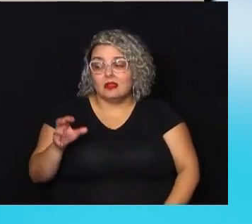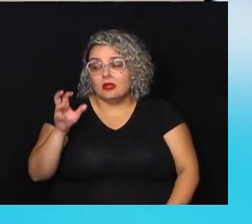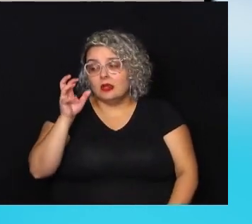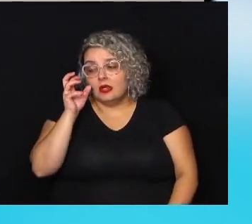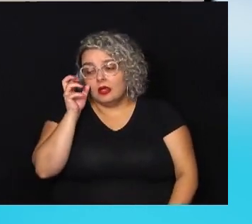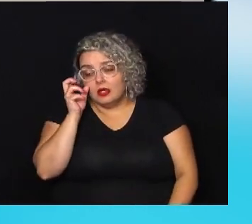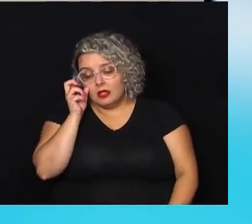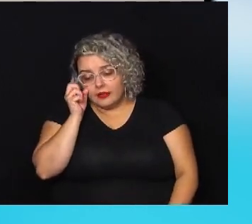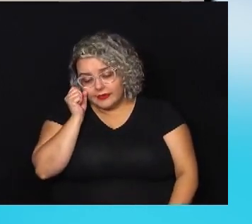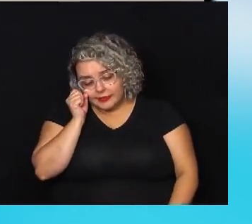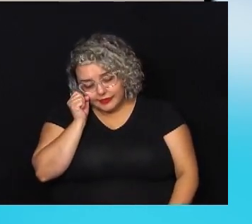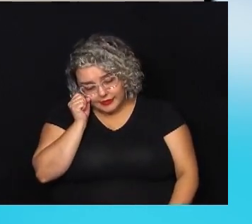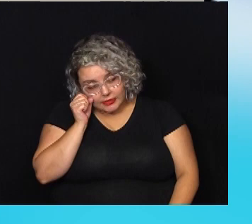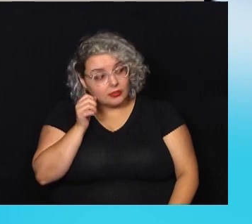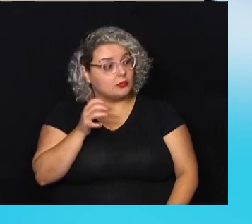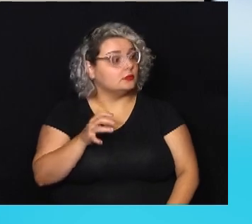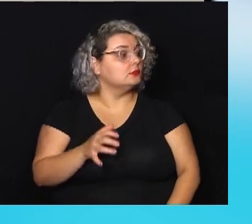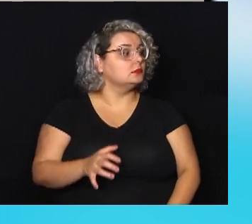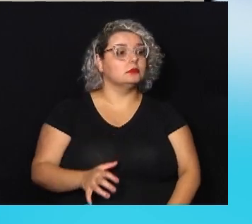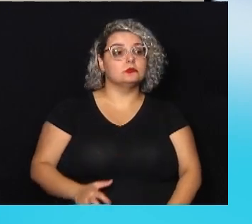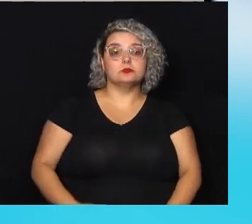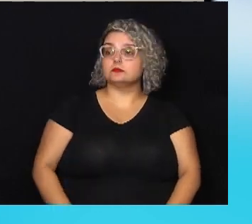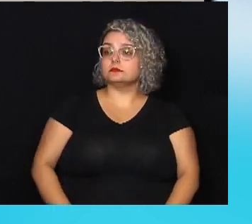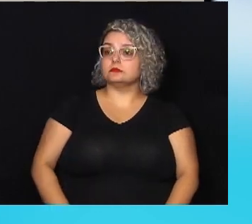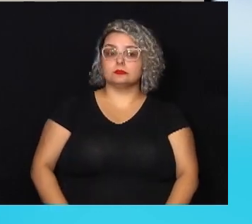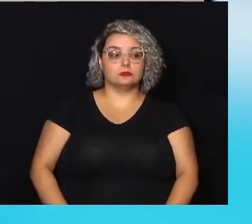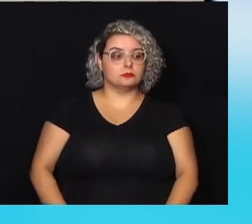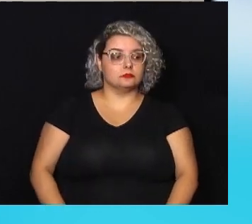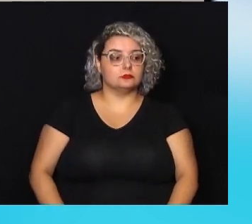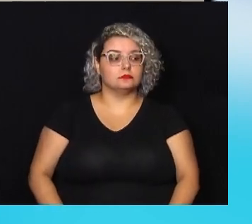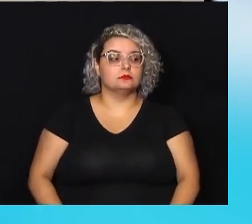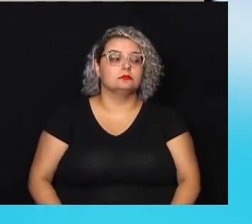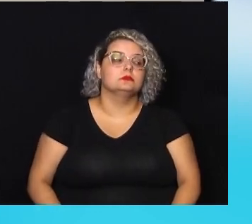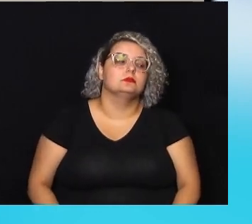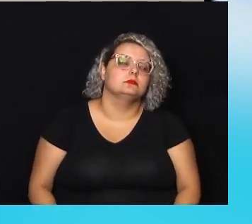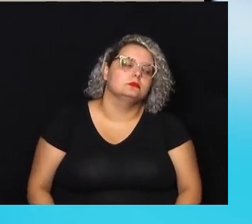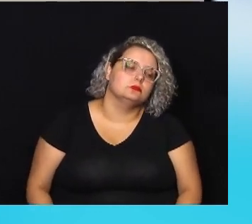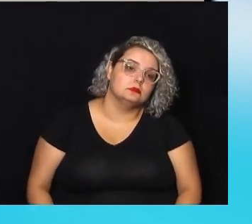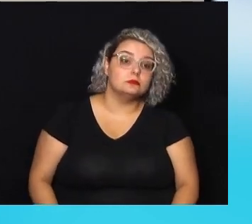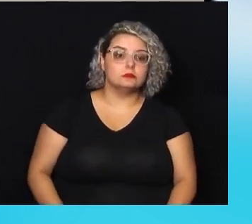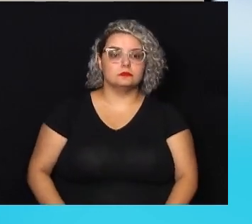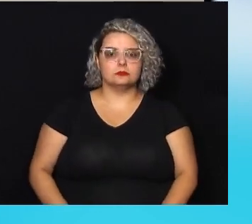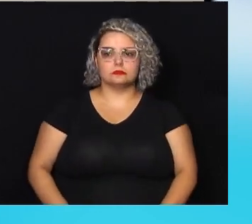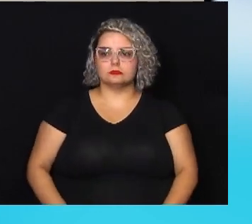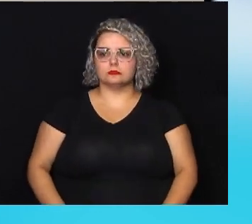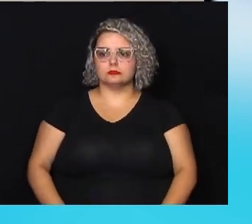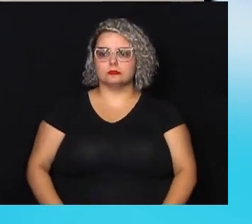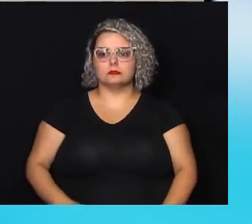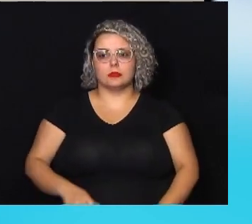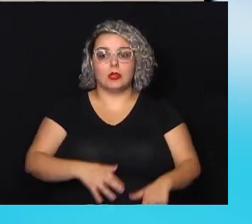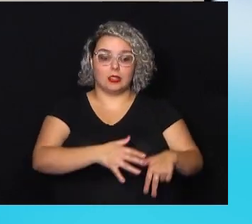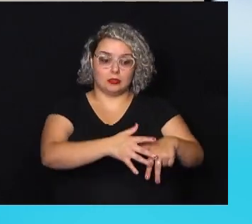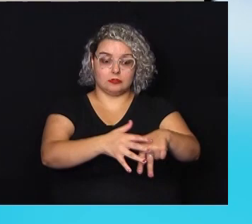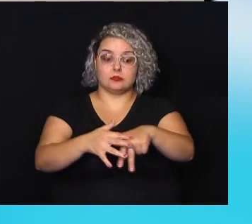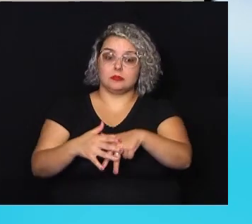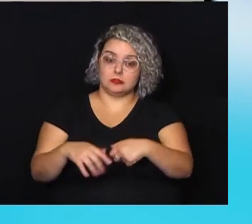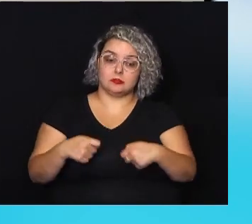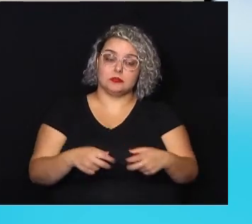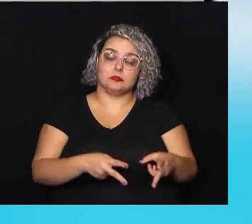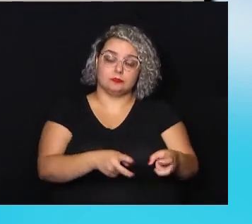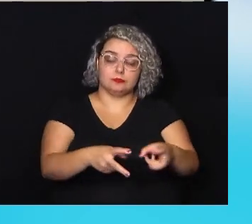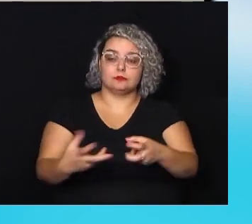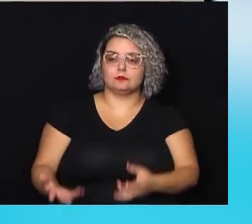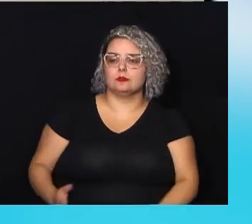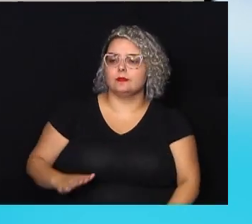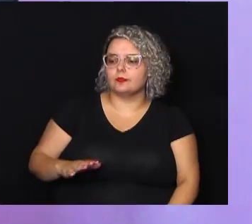detectar a causa dessa sonolência diurna, também precisa ser pensado nos pacientes que têm queixas de sonolência excessiva